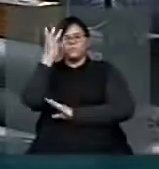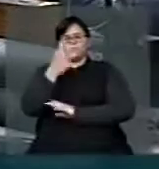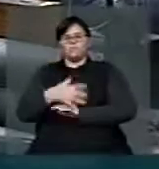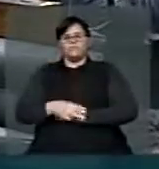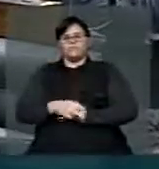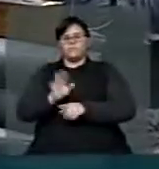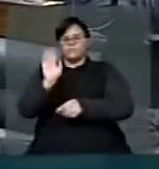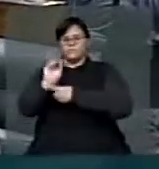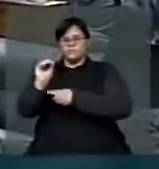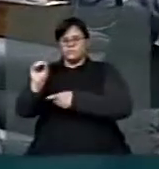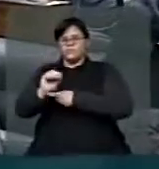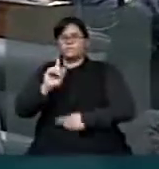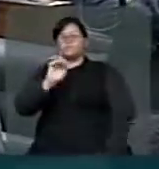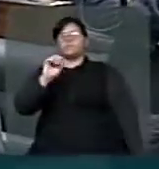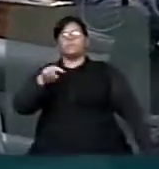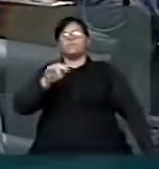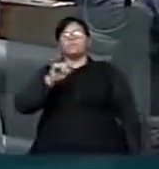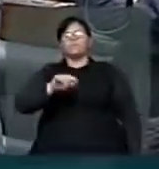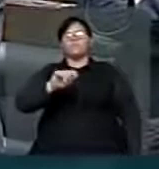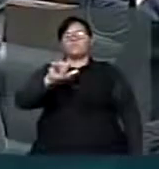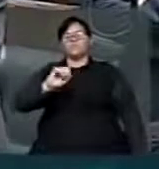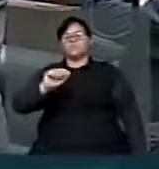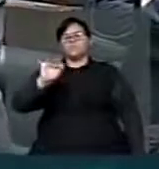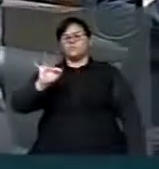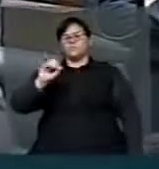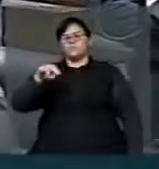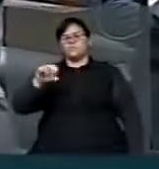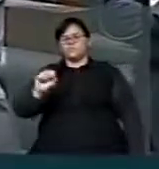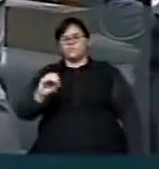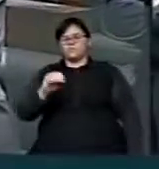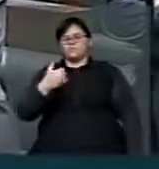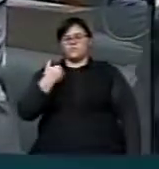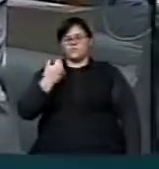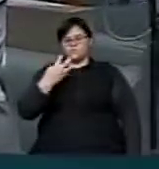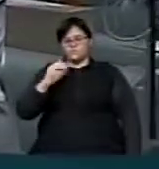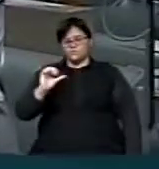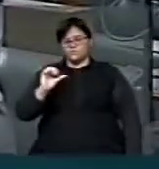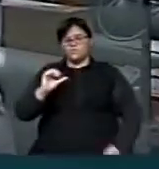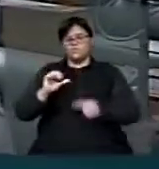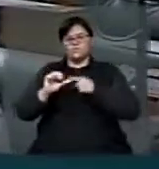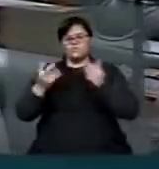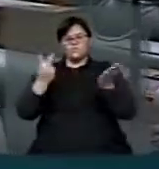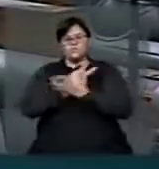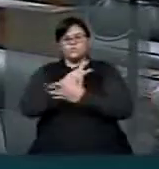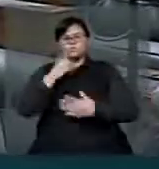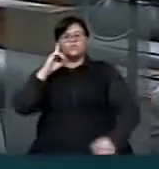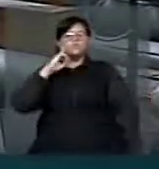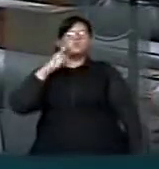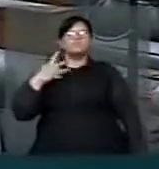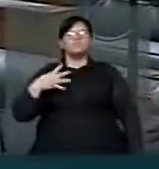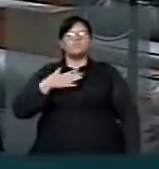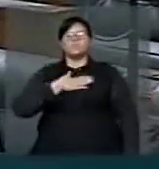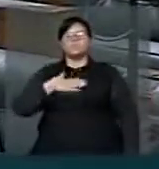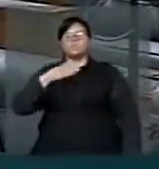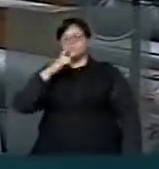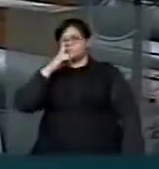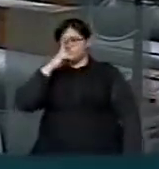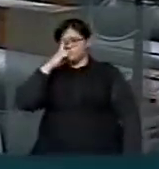Gonzalo Afonso Hernández, de 49 anos, ocorrido no dia 4 de agosto,